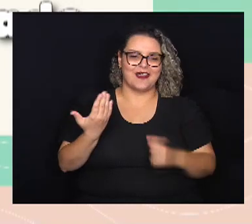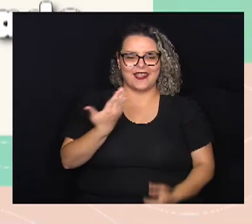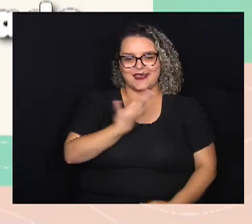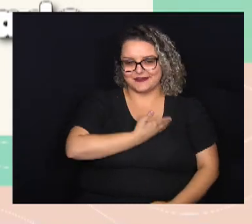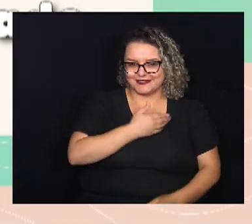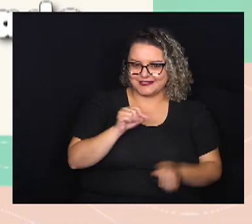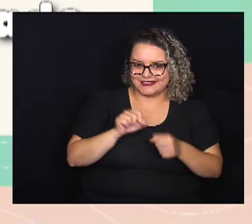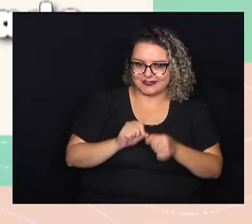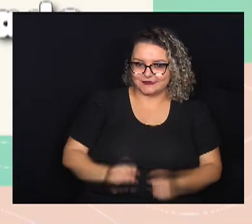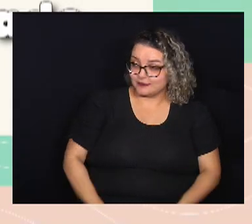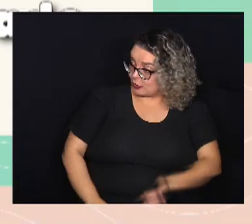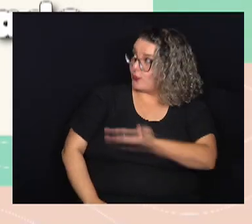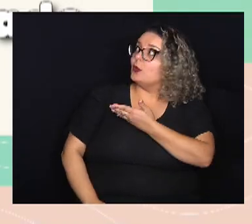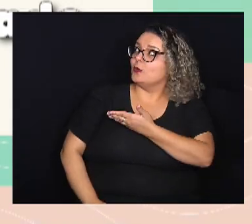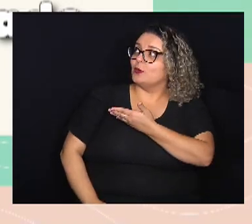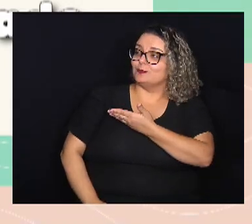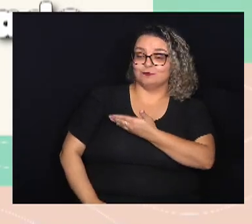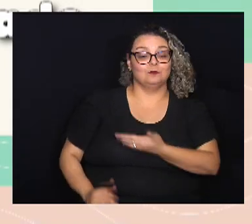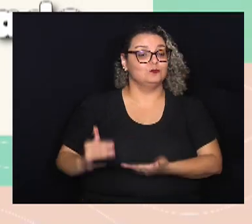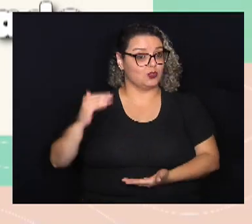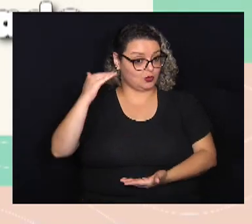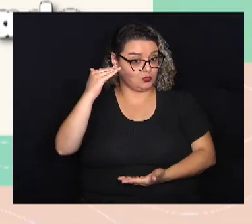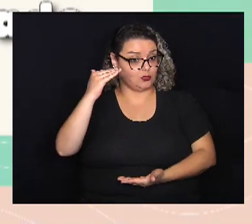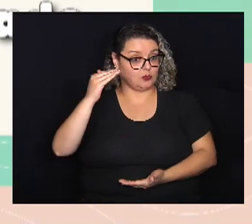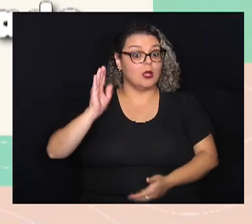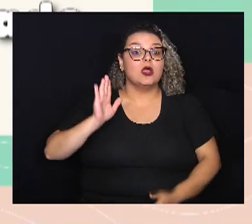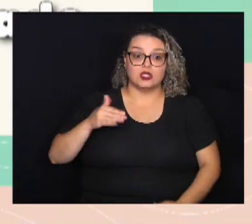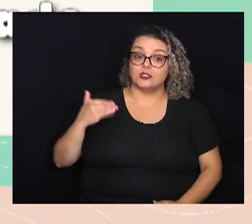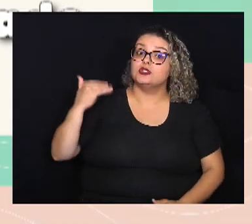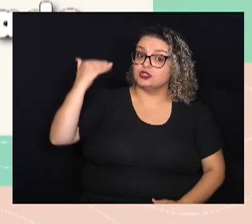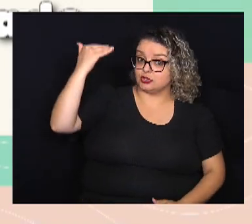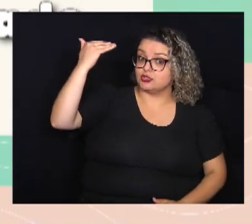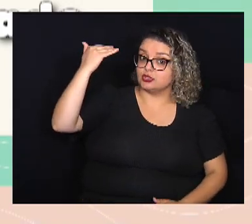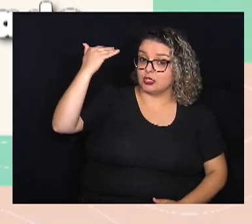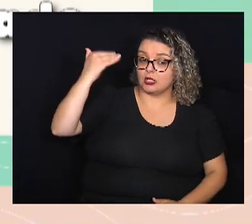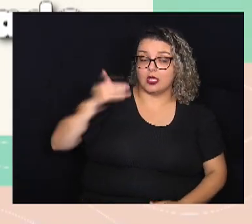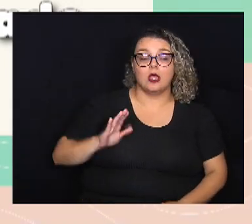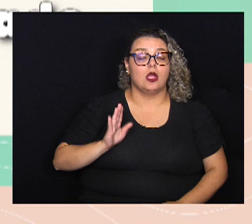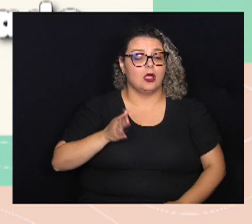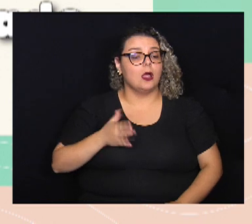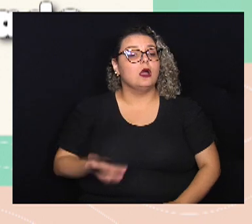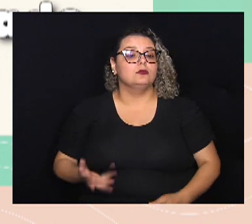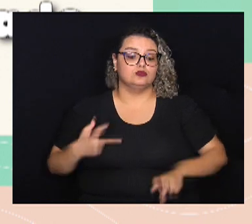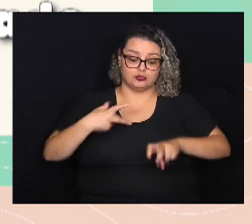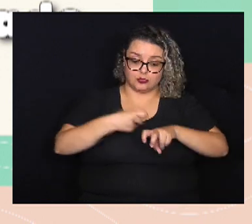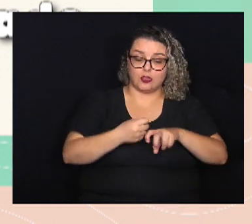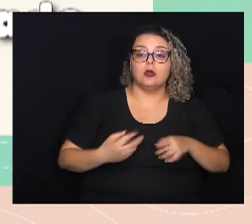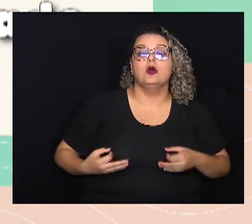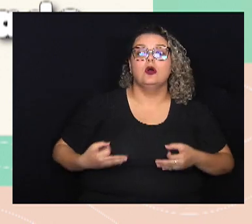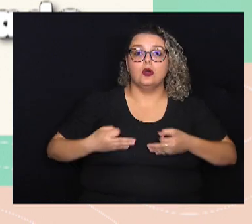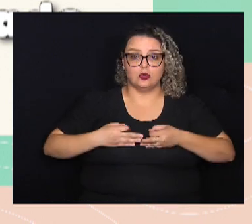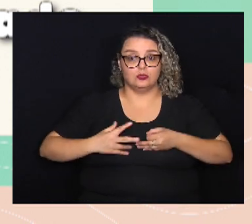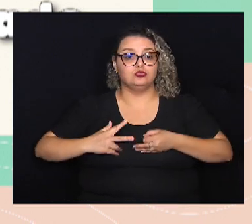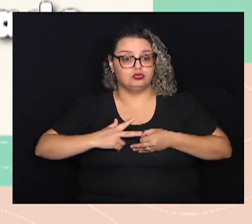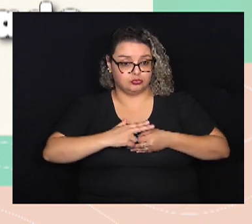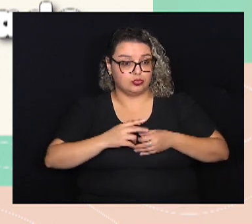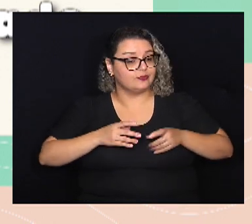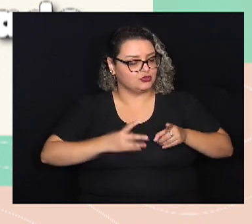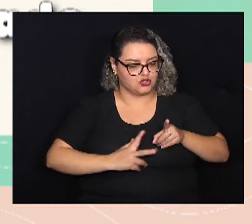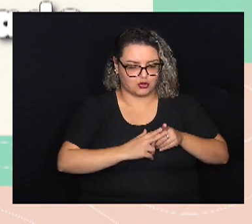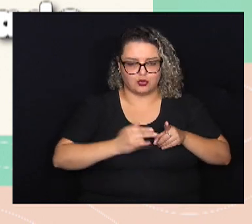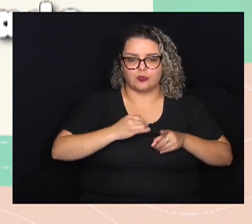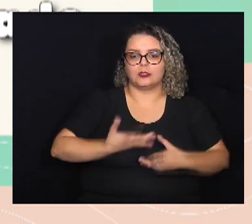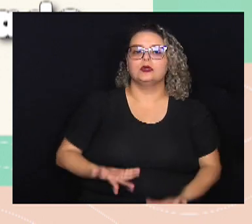Hulk é porte grande e já é adulto está castrado vacinado e vermifugado ele está